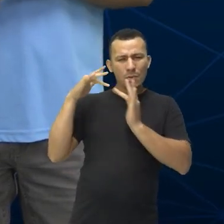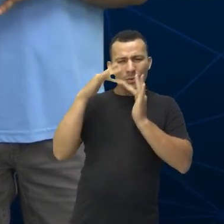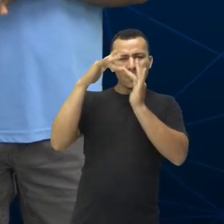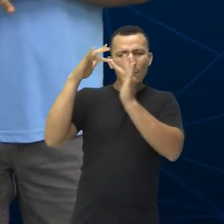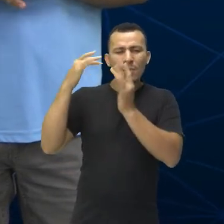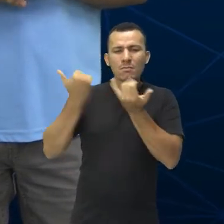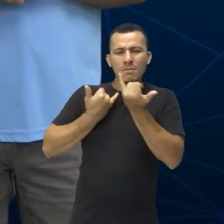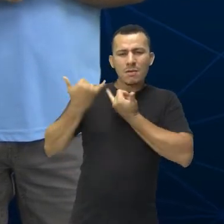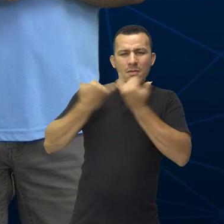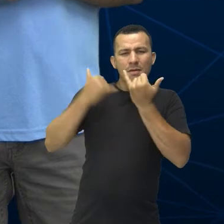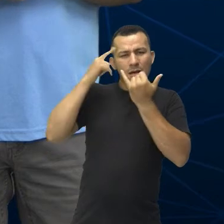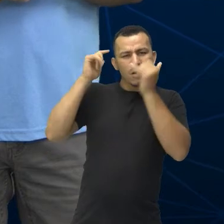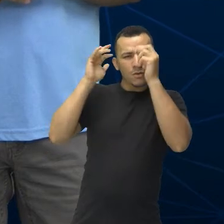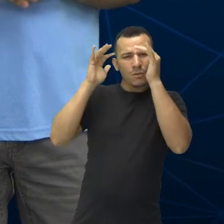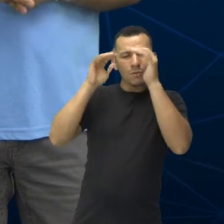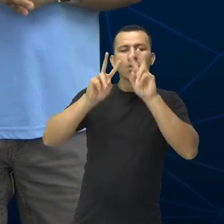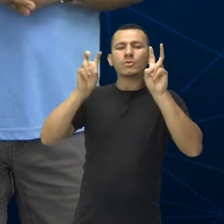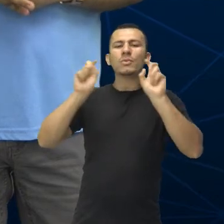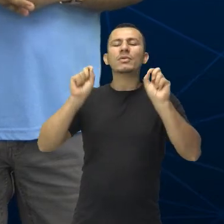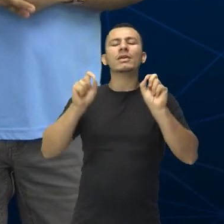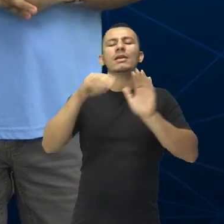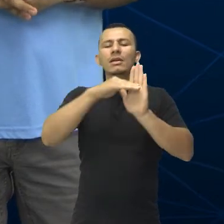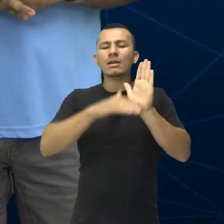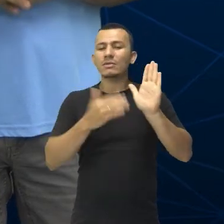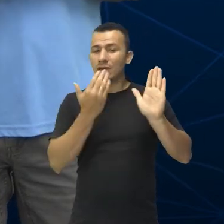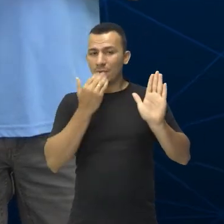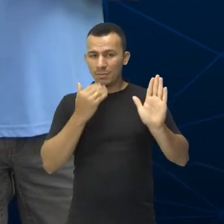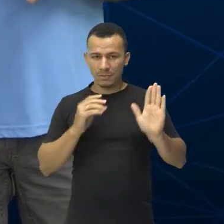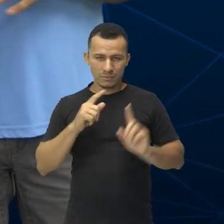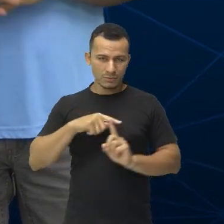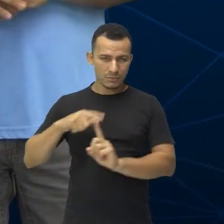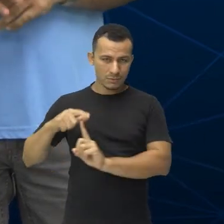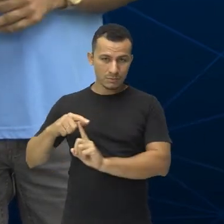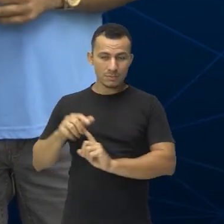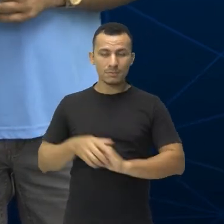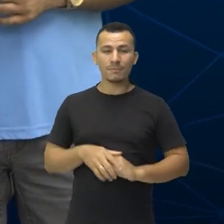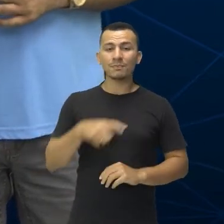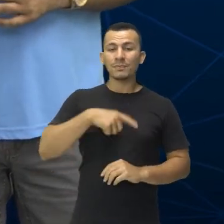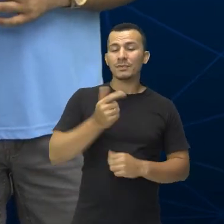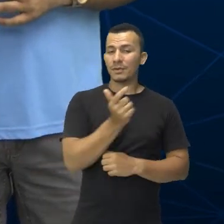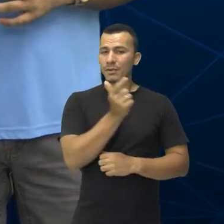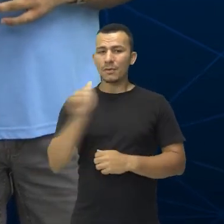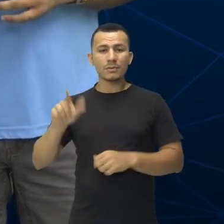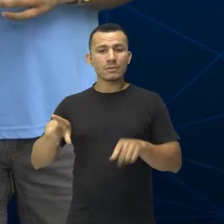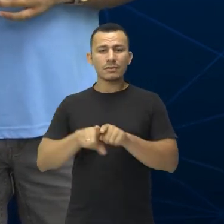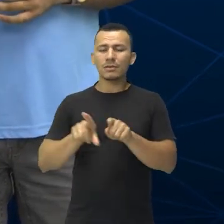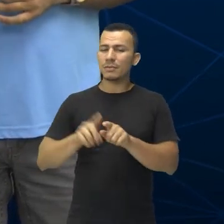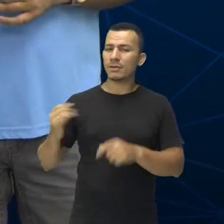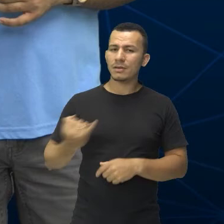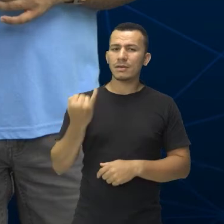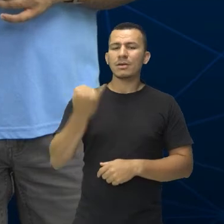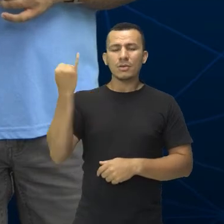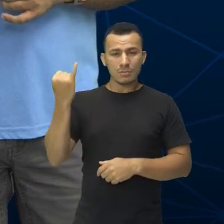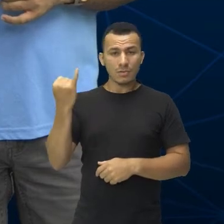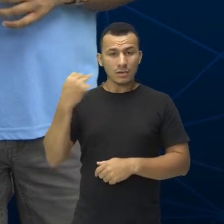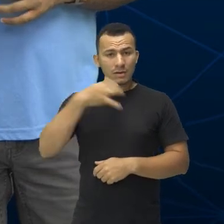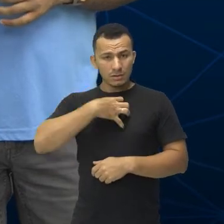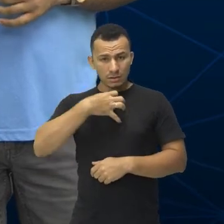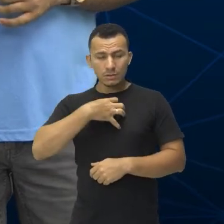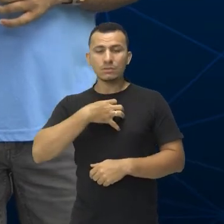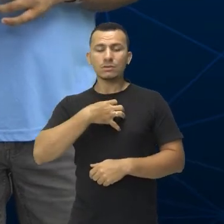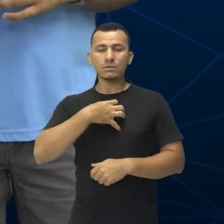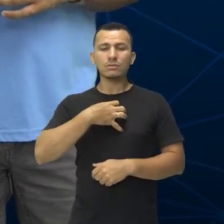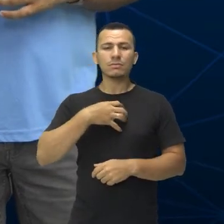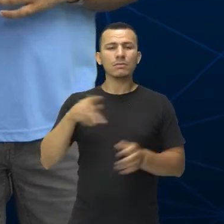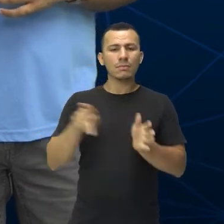essa mensagem, essa informação do que você está comendo. Temos ainda mais um outro muito importante sentido ali para a nossa interação